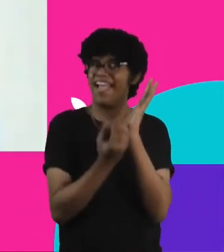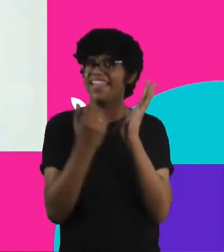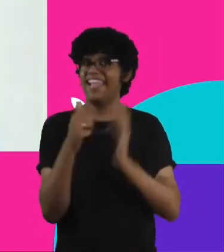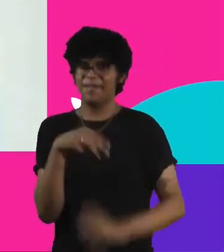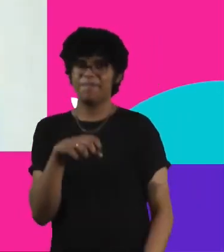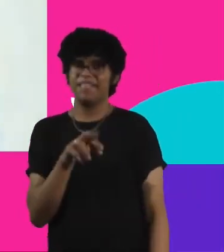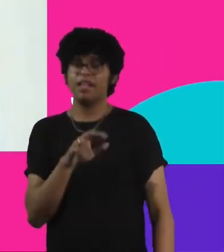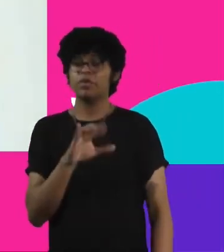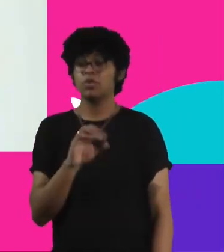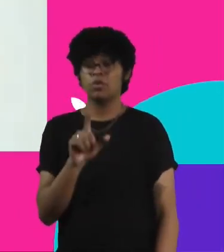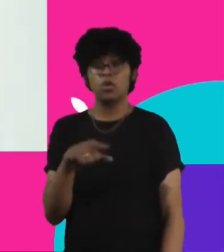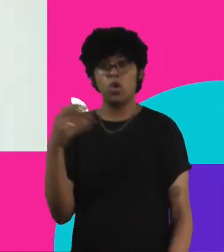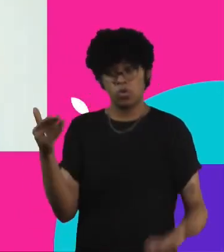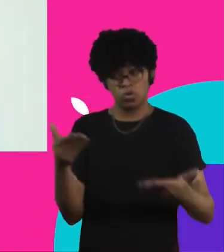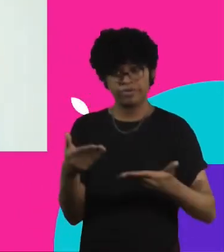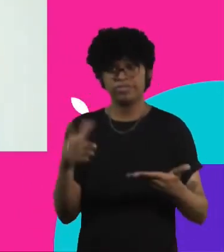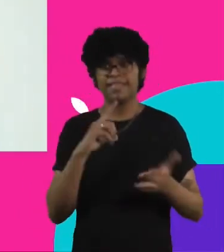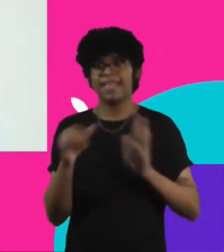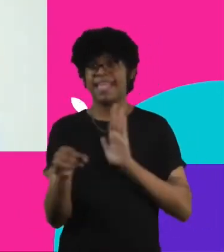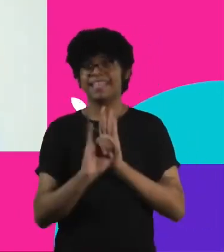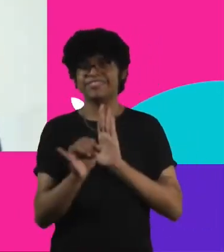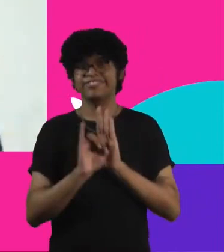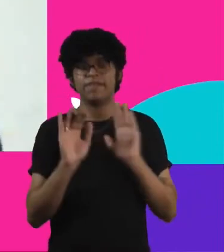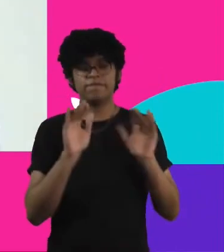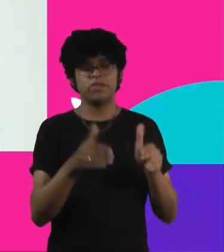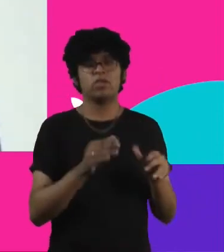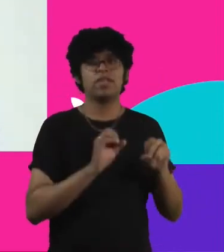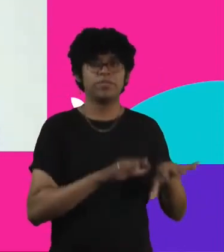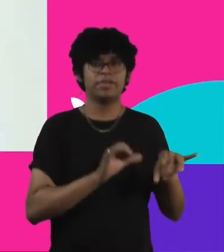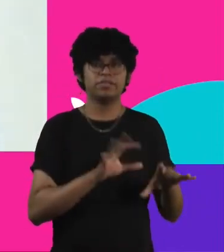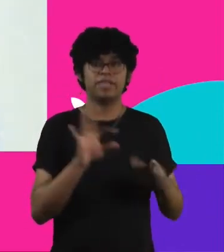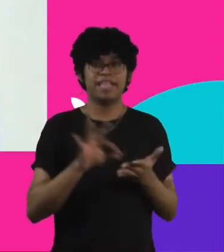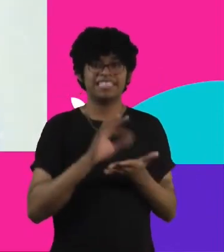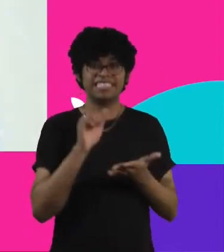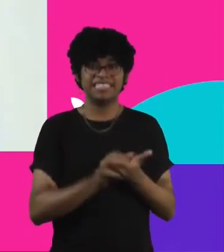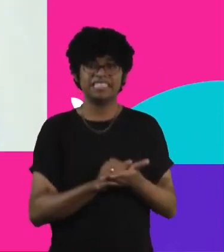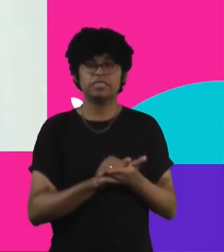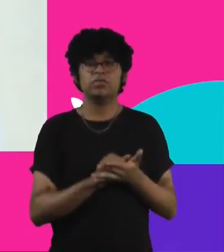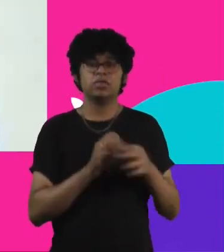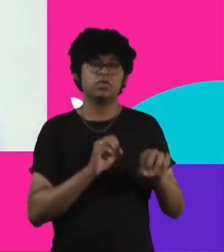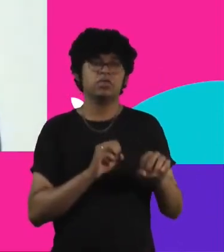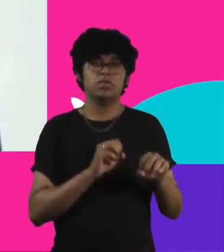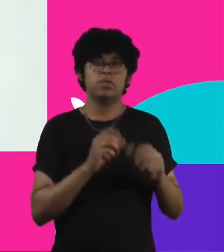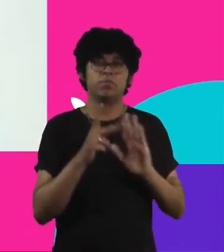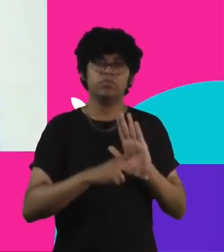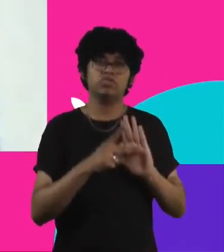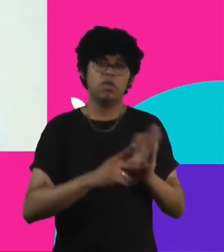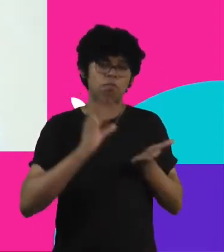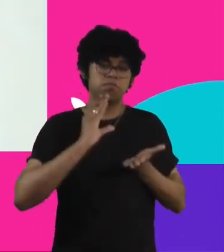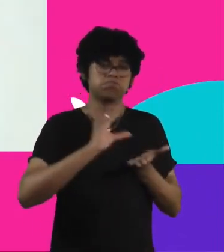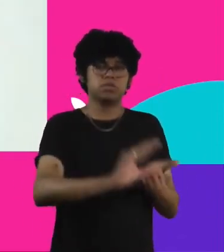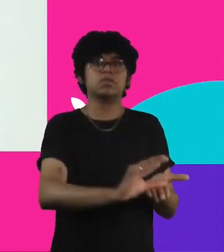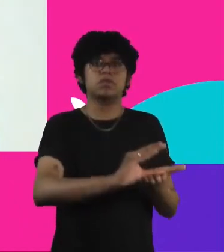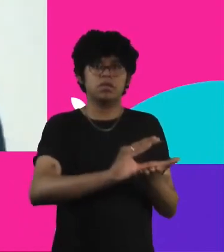estamos soltando um edital de educação voltado para inscrição de projetos para receber fomentos nas áreas